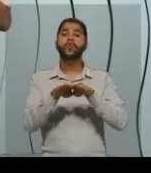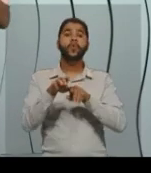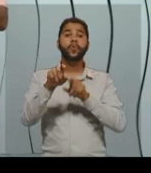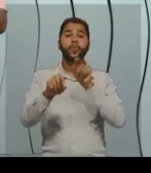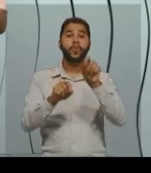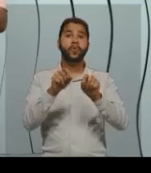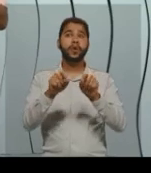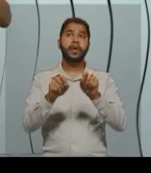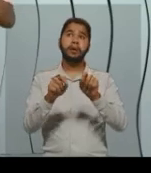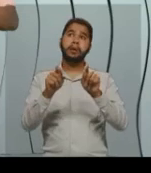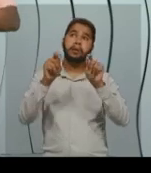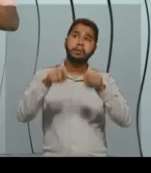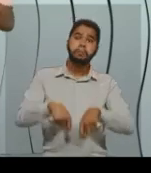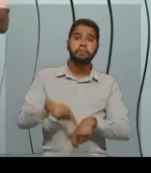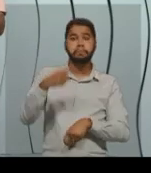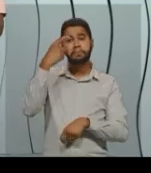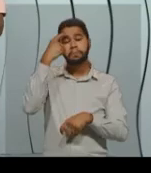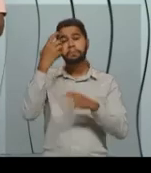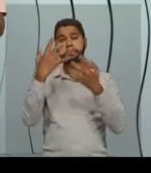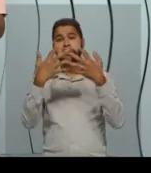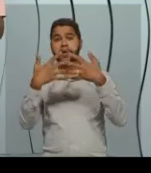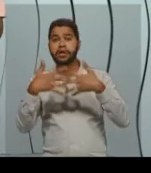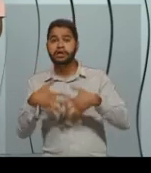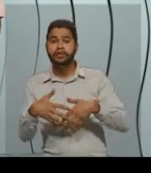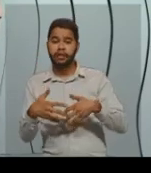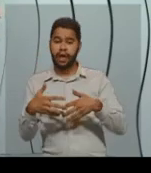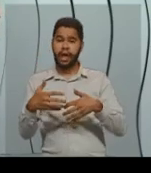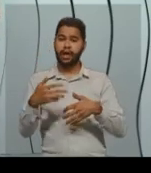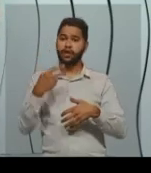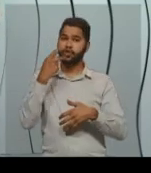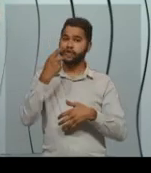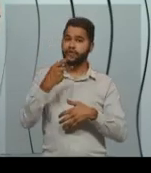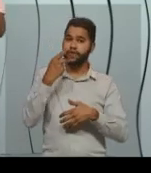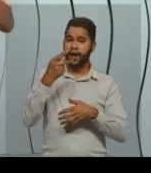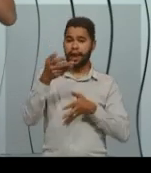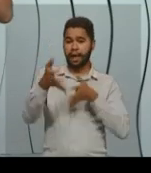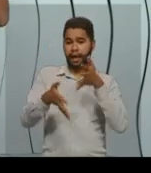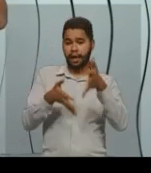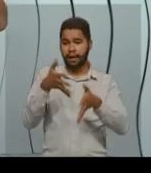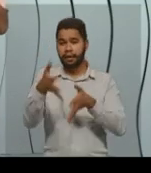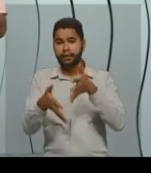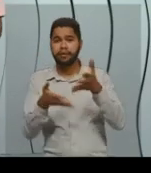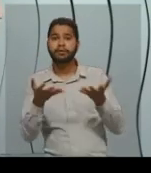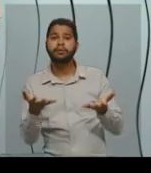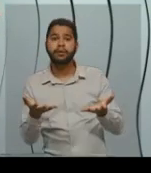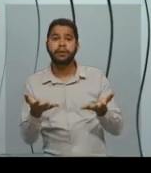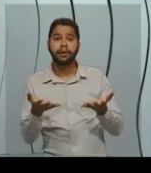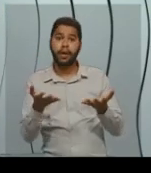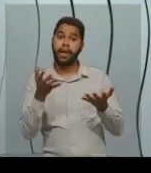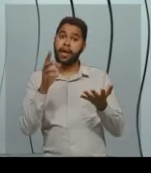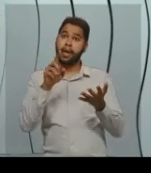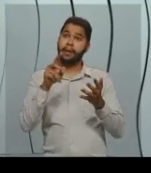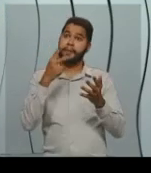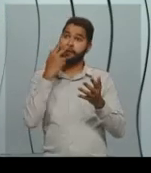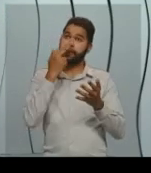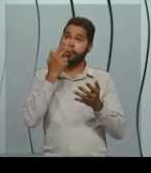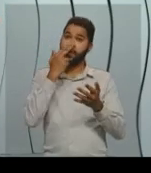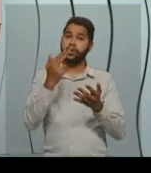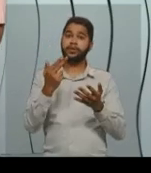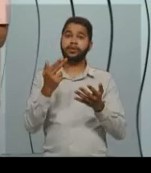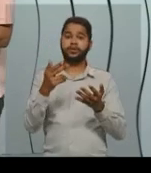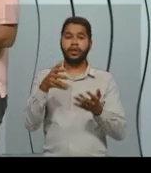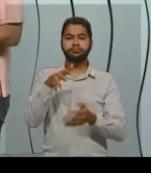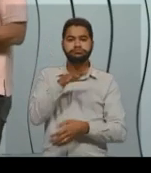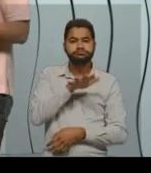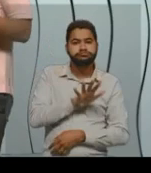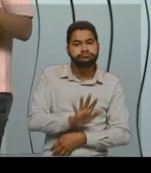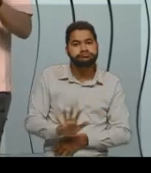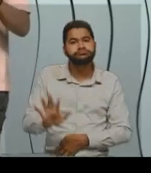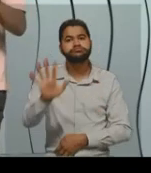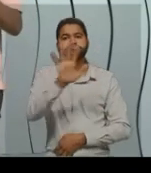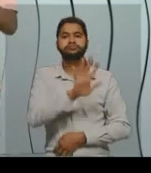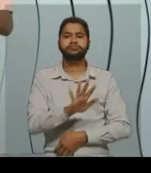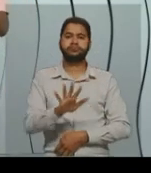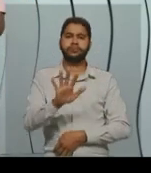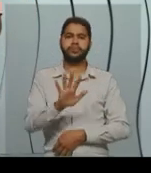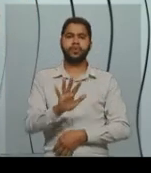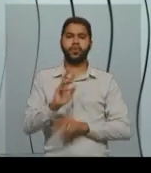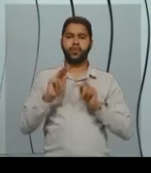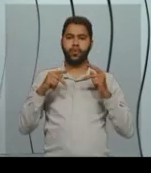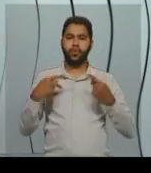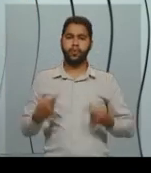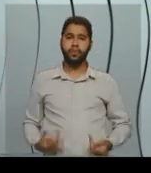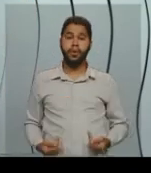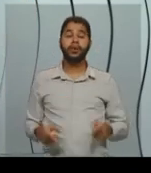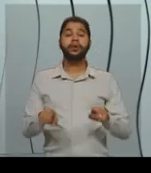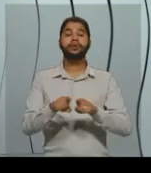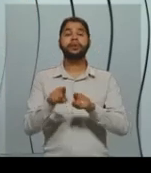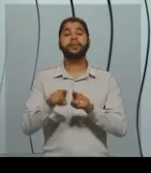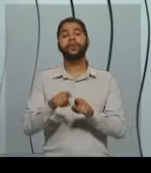capacidade de pensar, a capacidade de falar. Então, isso seria universal na espécie humana. Outros conceitos importantes